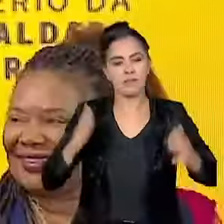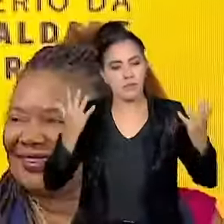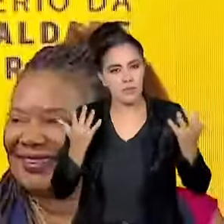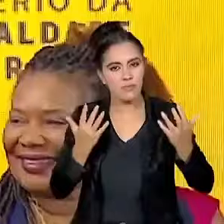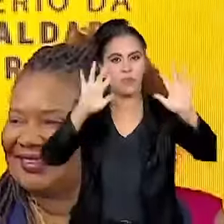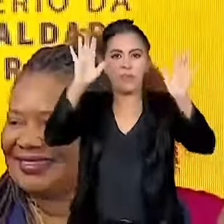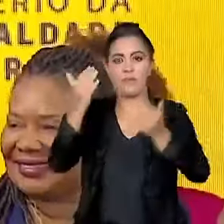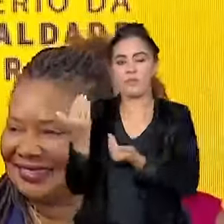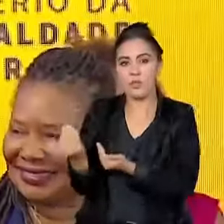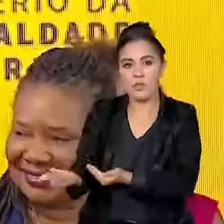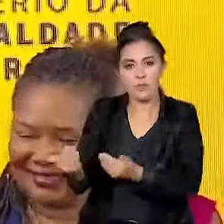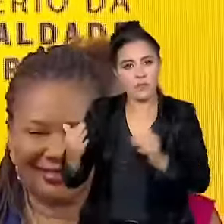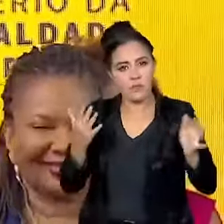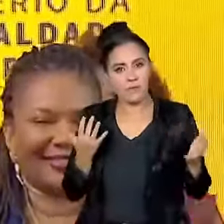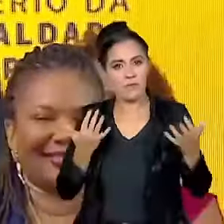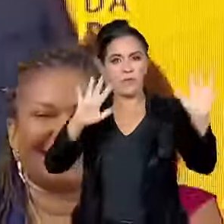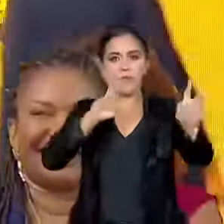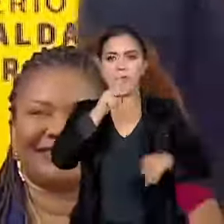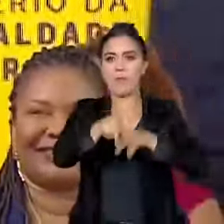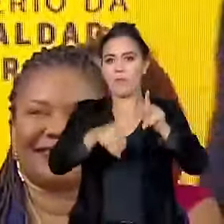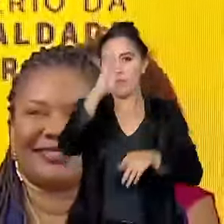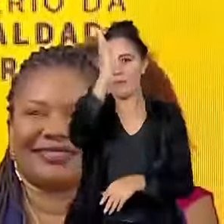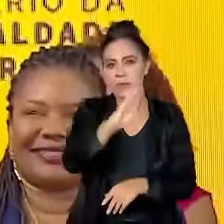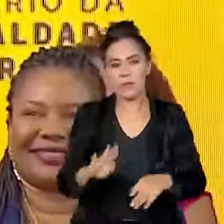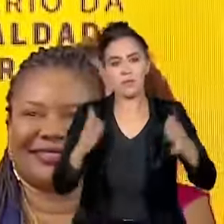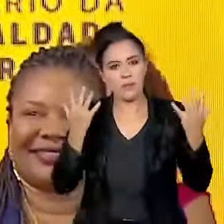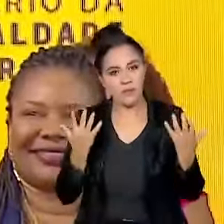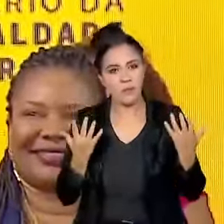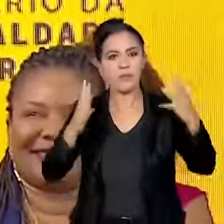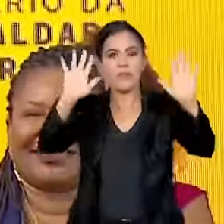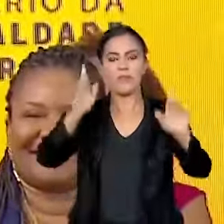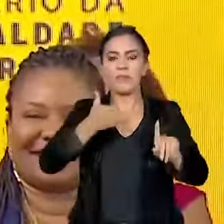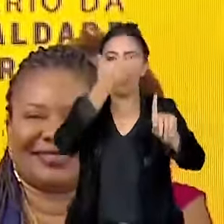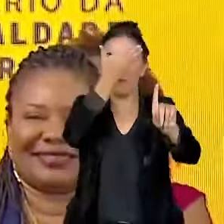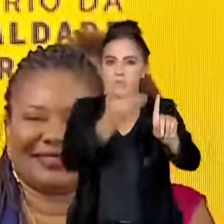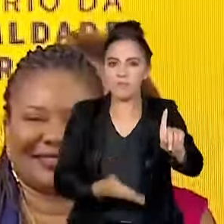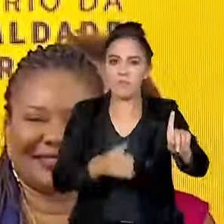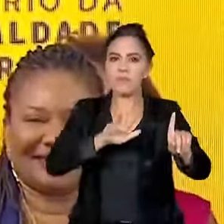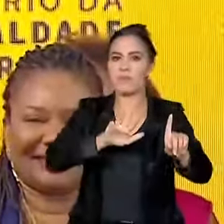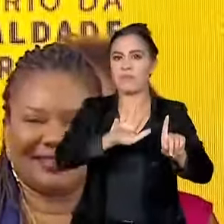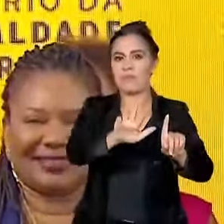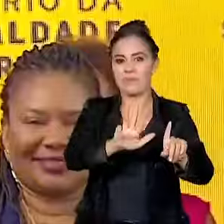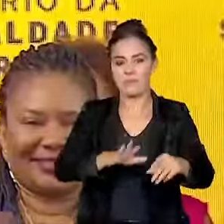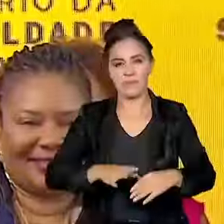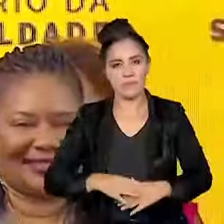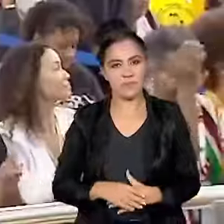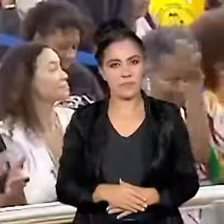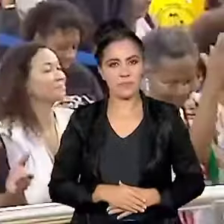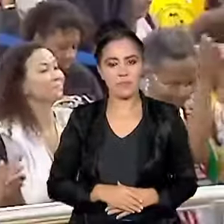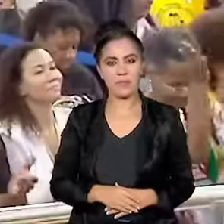juventude, viva o povo brasileiro, viva Luiz Inácio Lula da Silva!